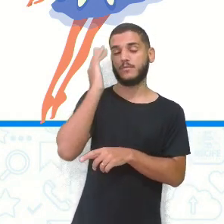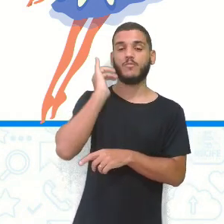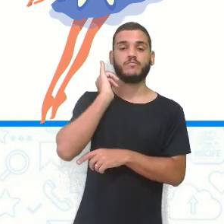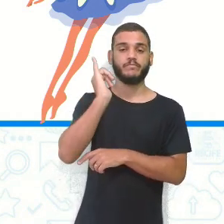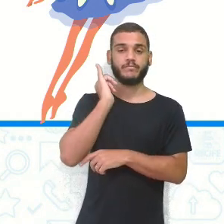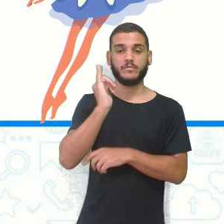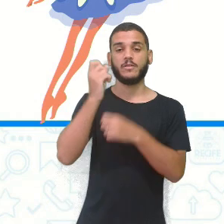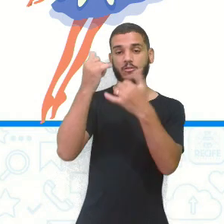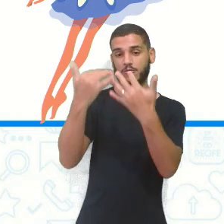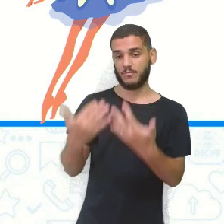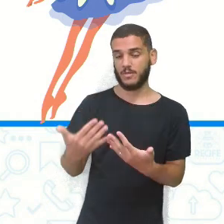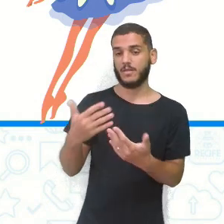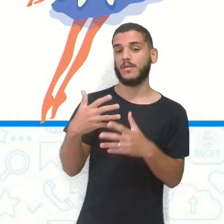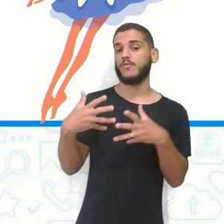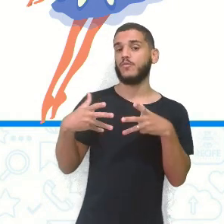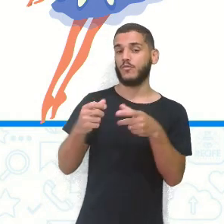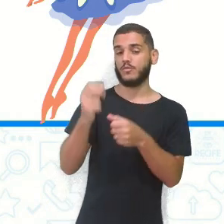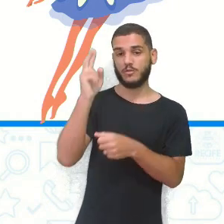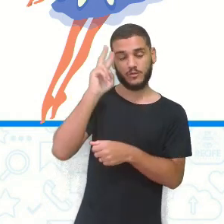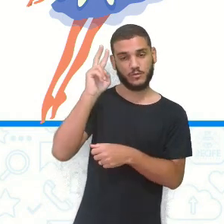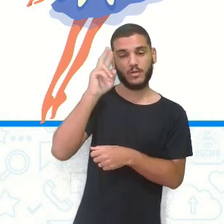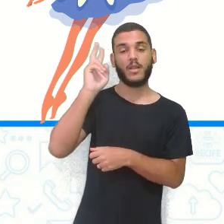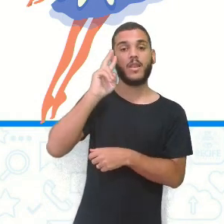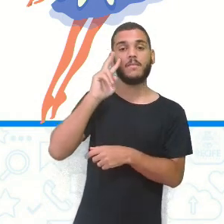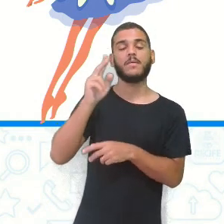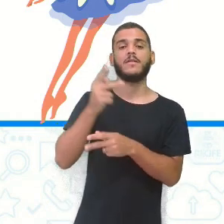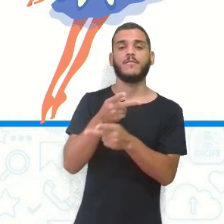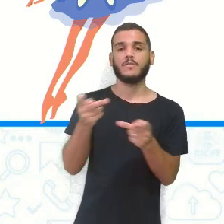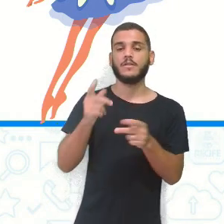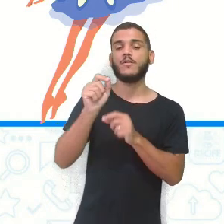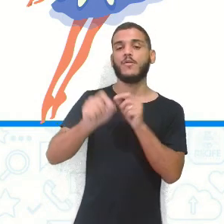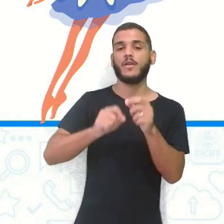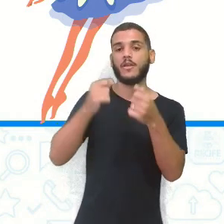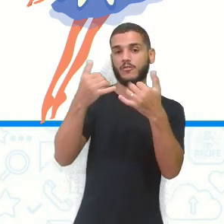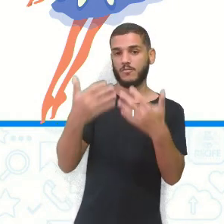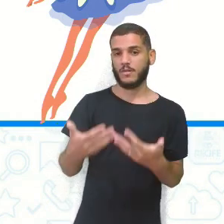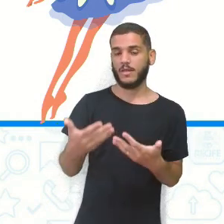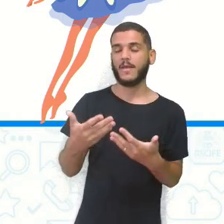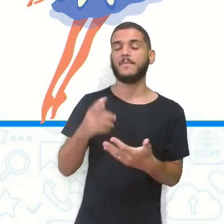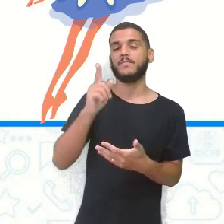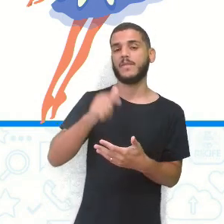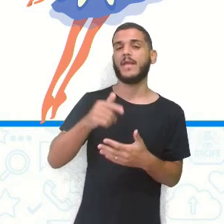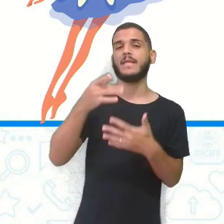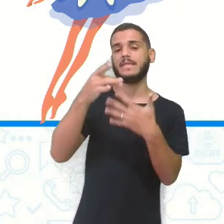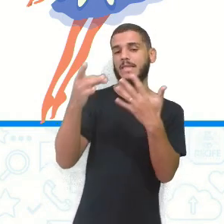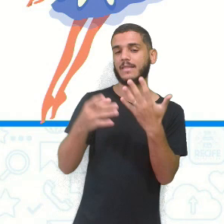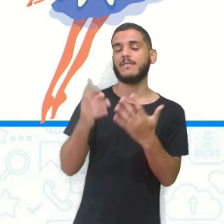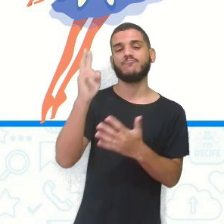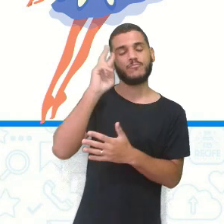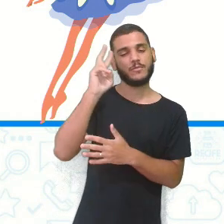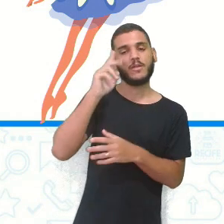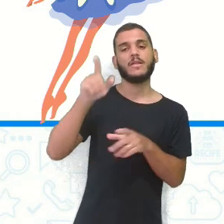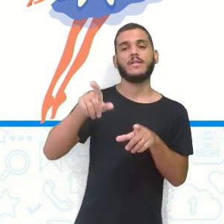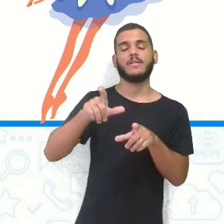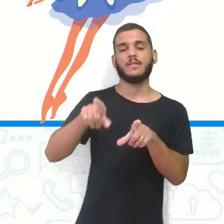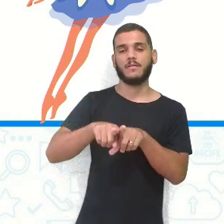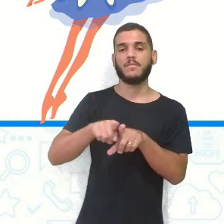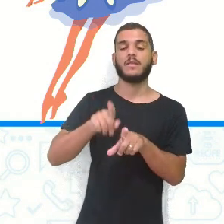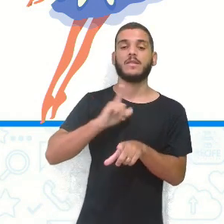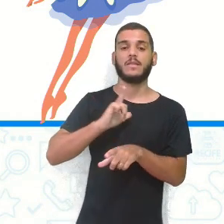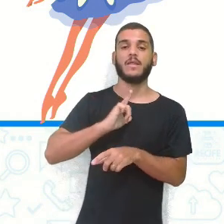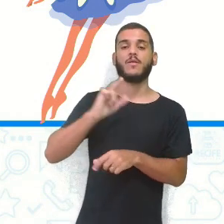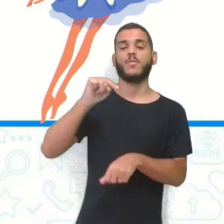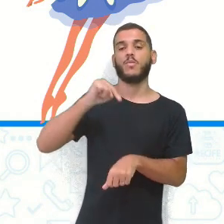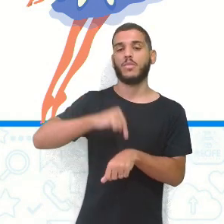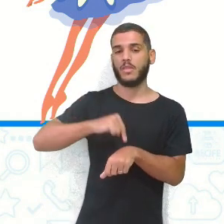conta a história na narrativa, lembrando que narrativa vem de narrar, de contar a história. Tem também o tempo e o espaço.